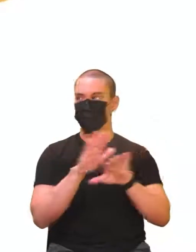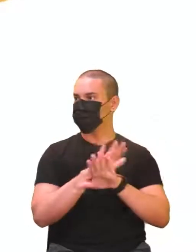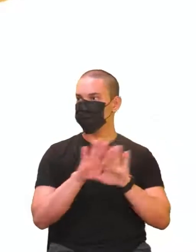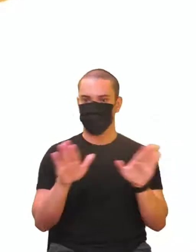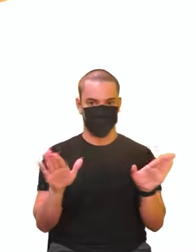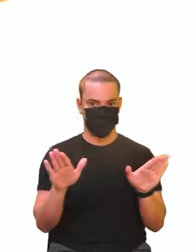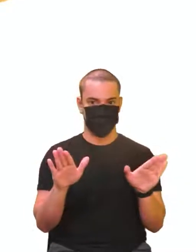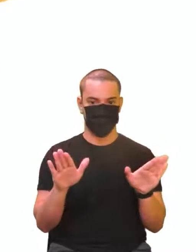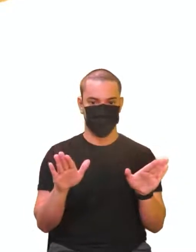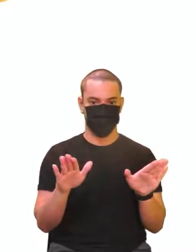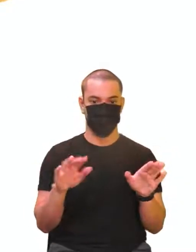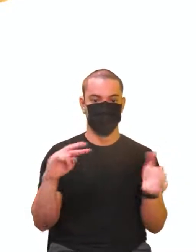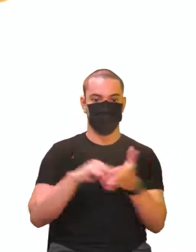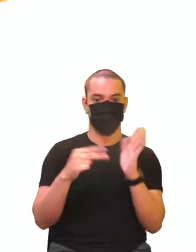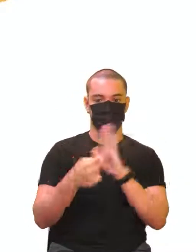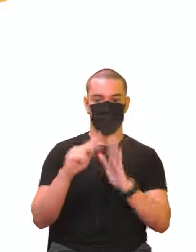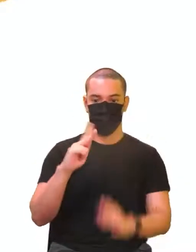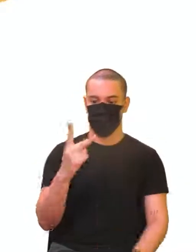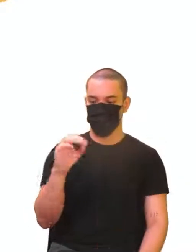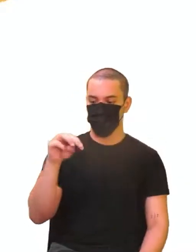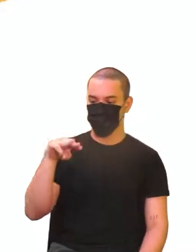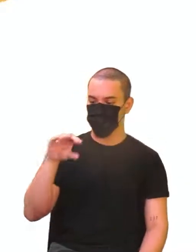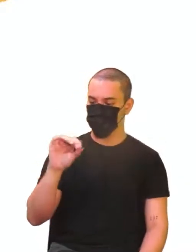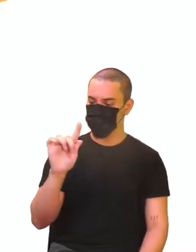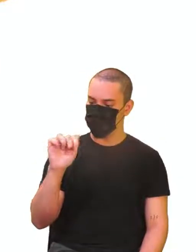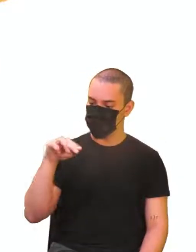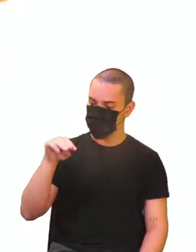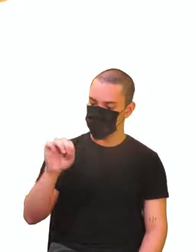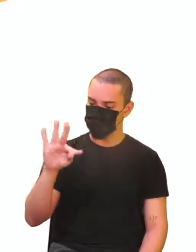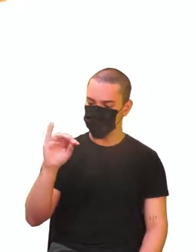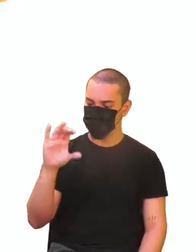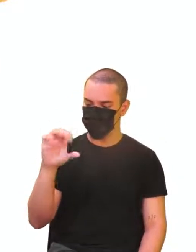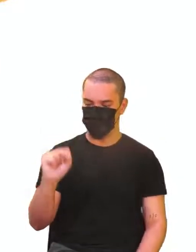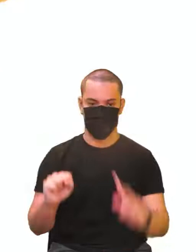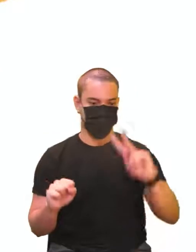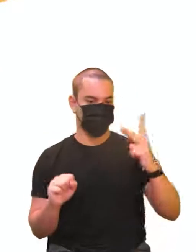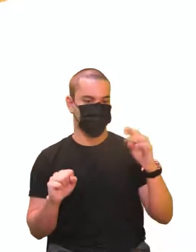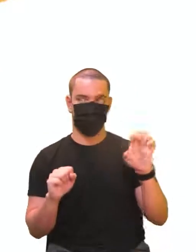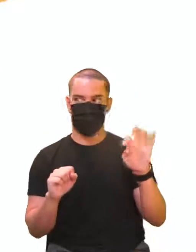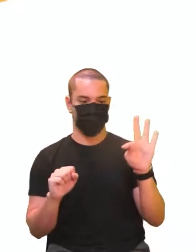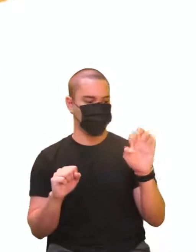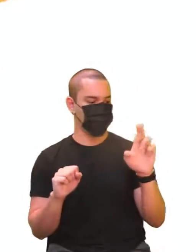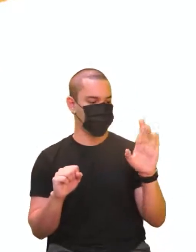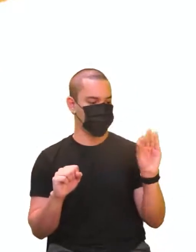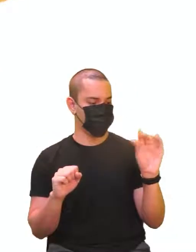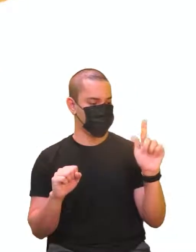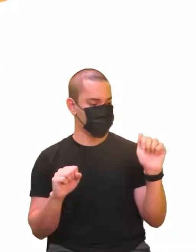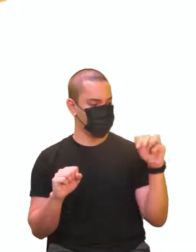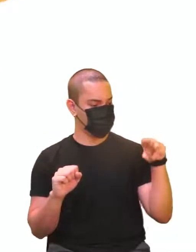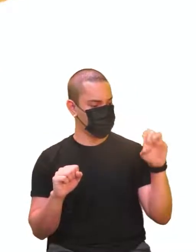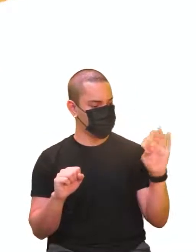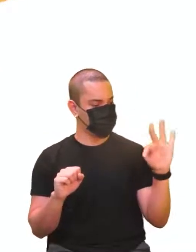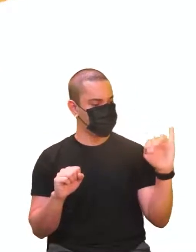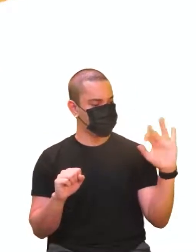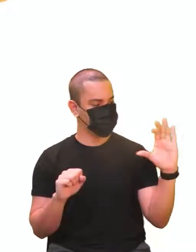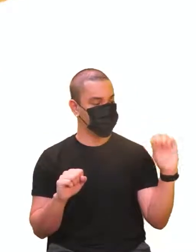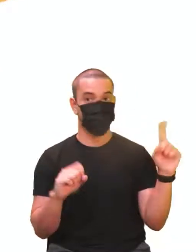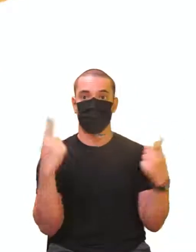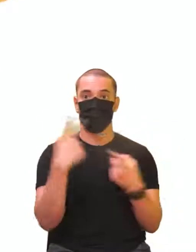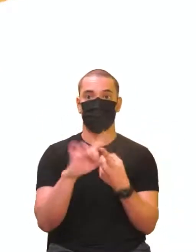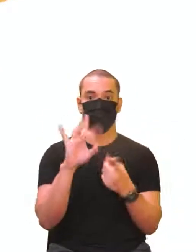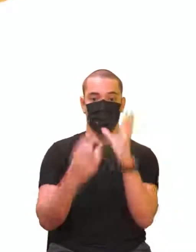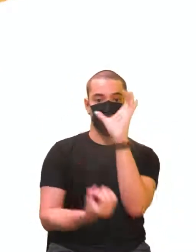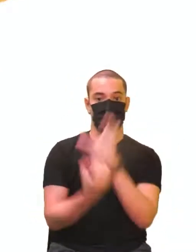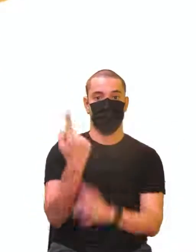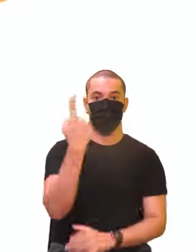certo? os homogaméticos e heterogaméticos, né? Exatamente. A mulher, ela é homogamética porque ela só produz um